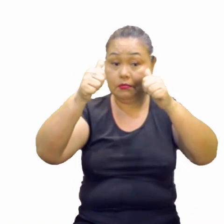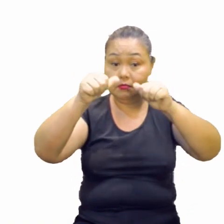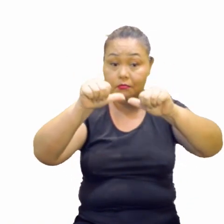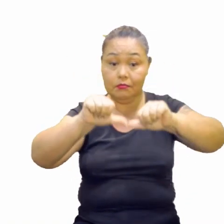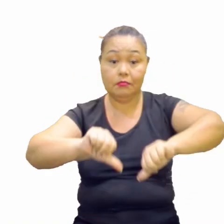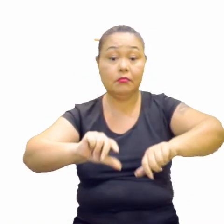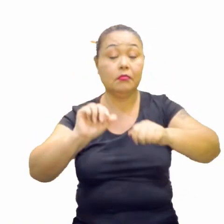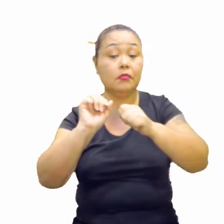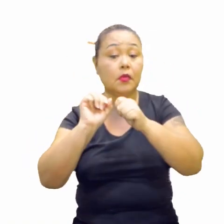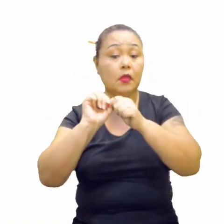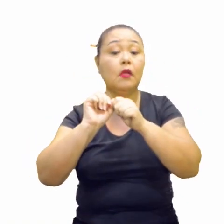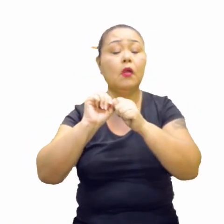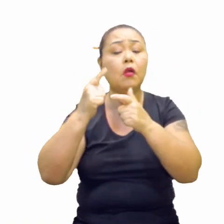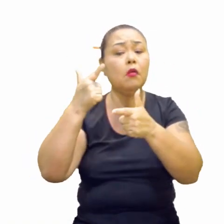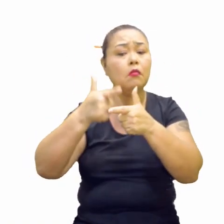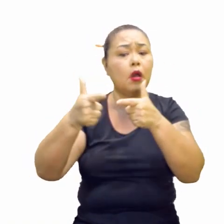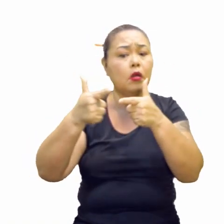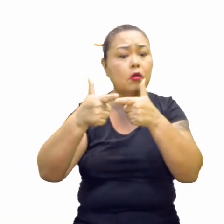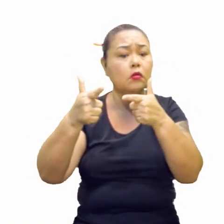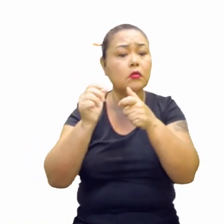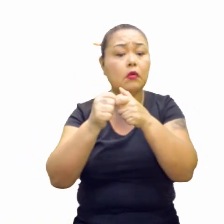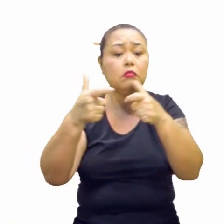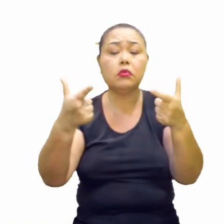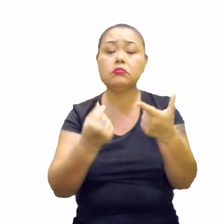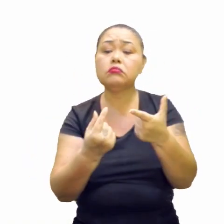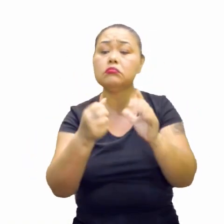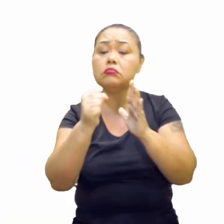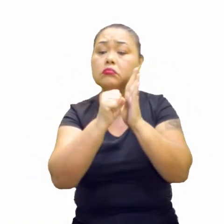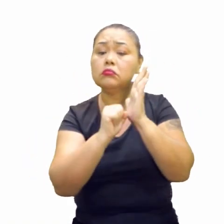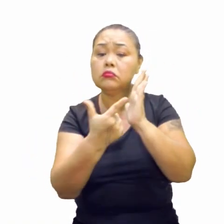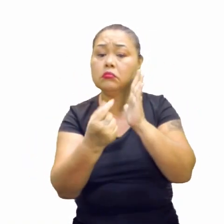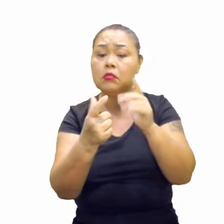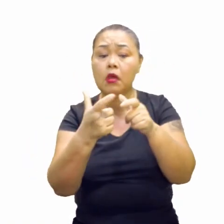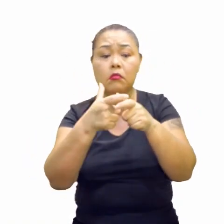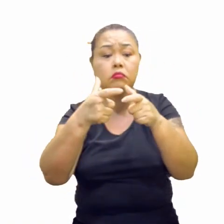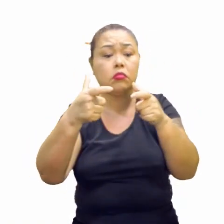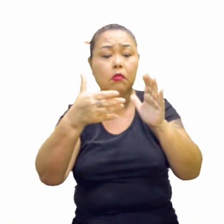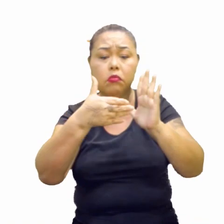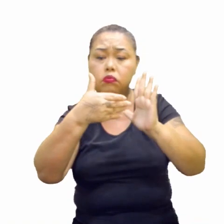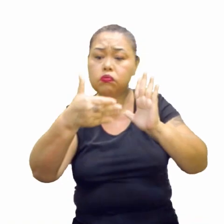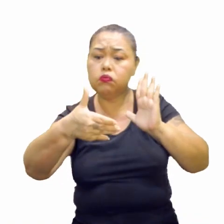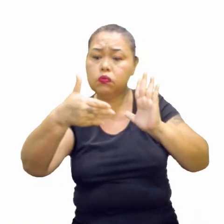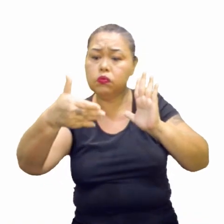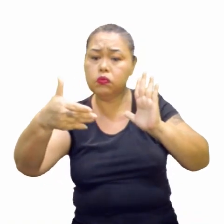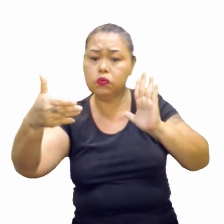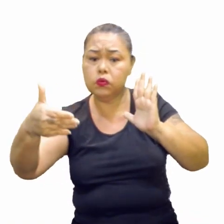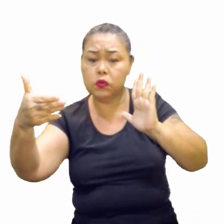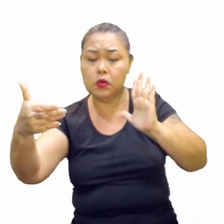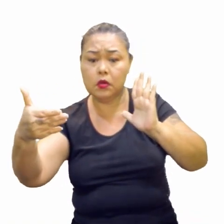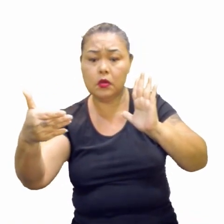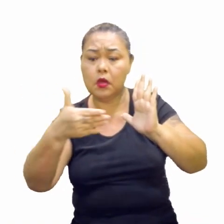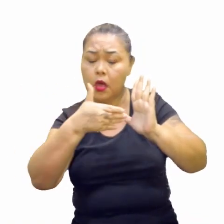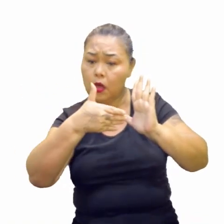amplitude, seus efeitos e duração. Todas na década de 30.